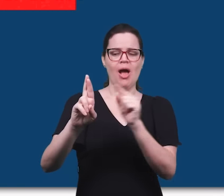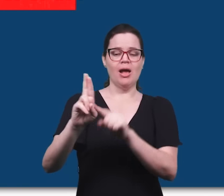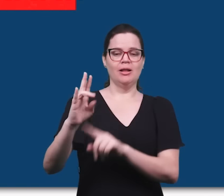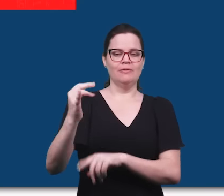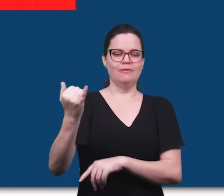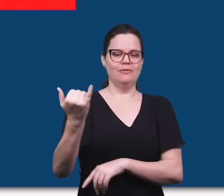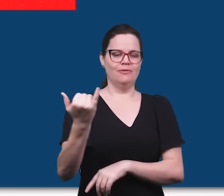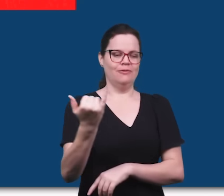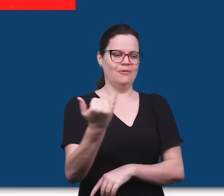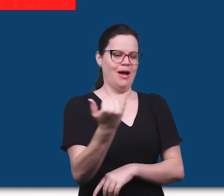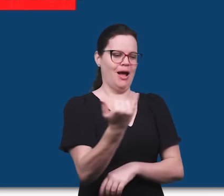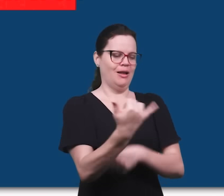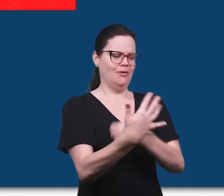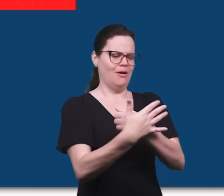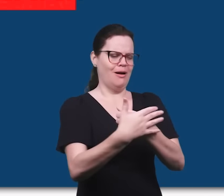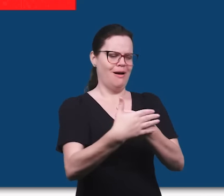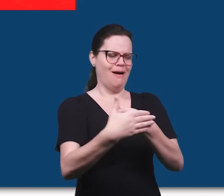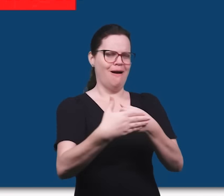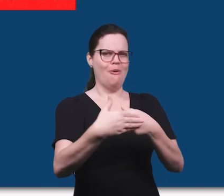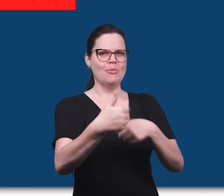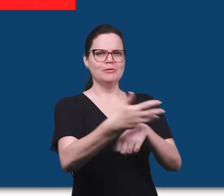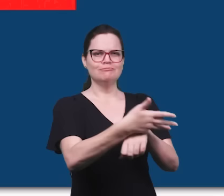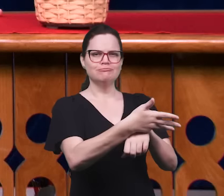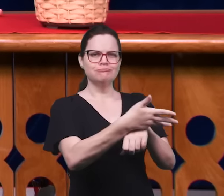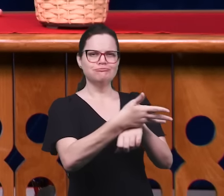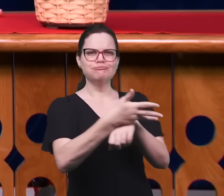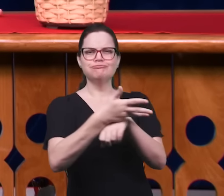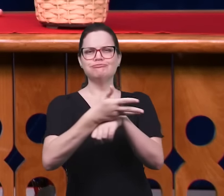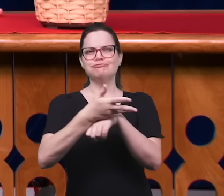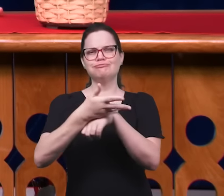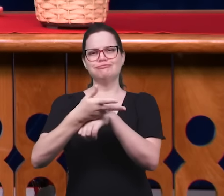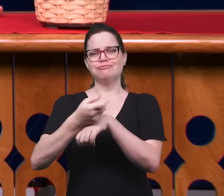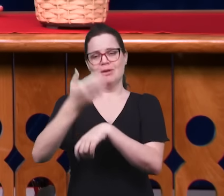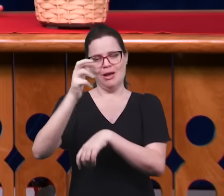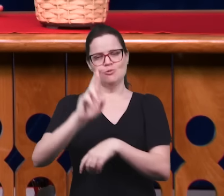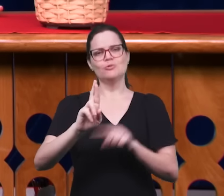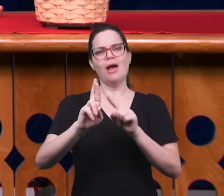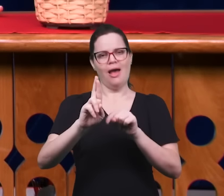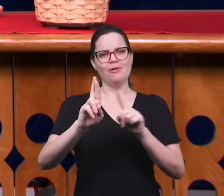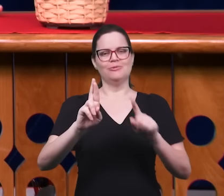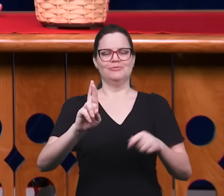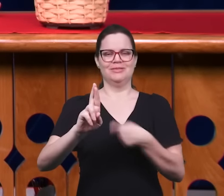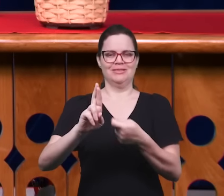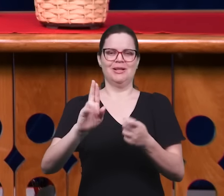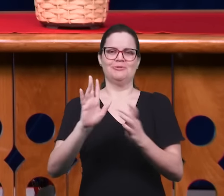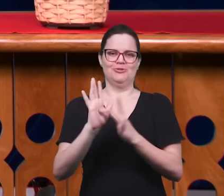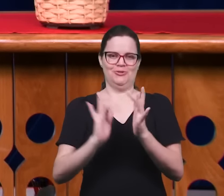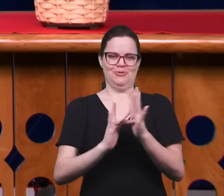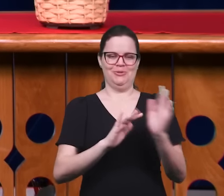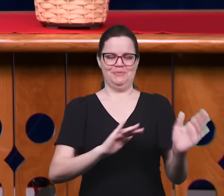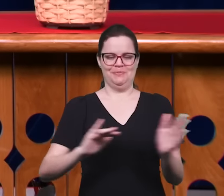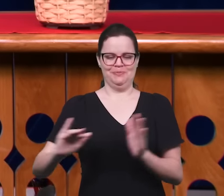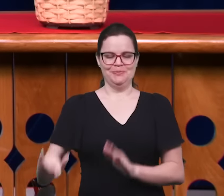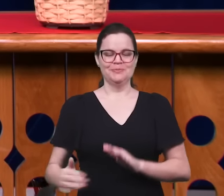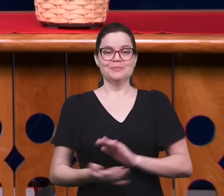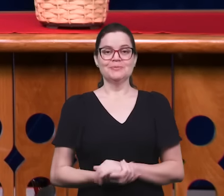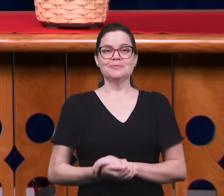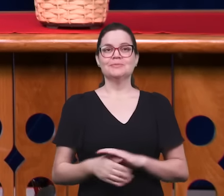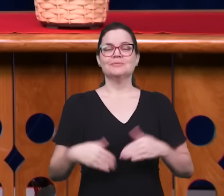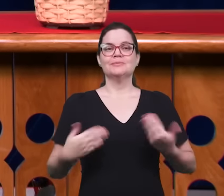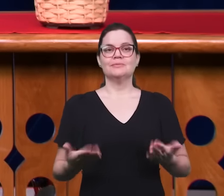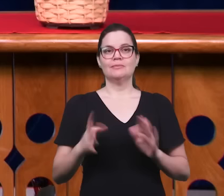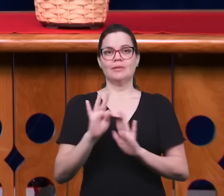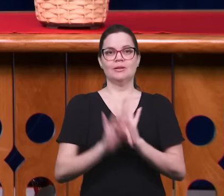mansa e delicada. Que o Senhor possa nos abençoar pela sua palavra. A palavra nos